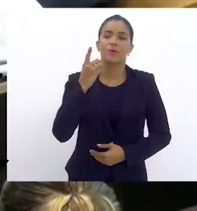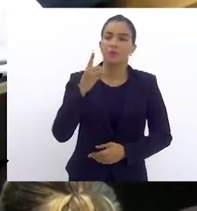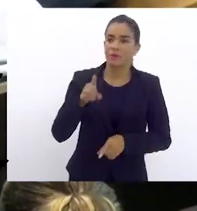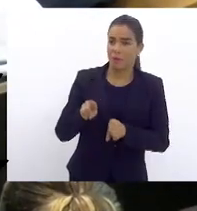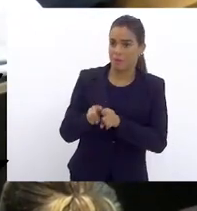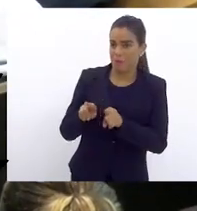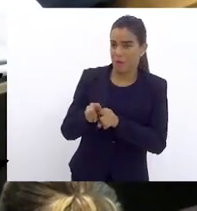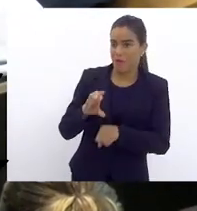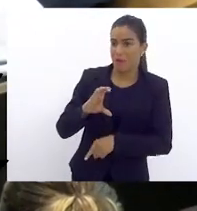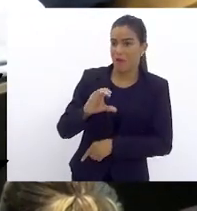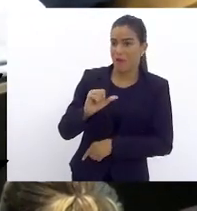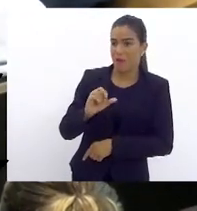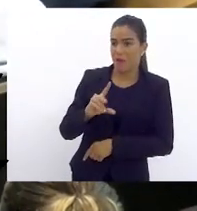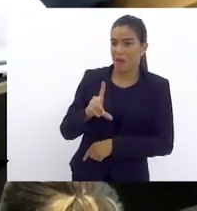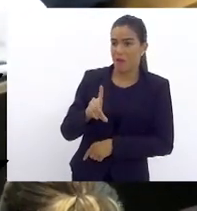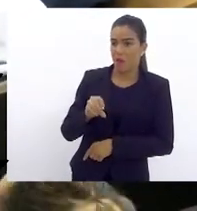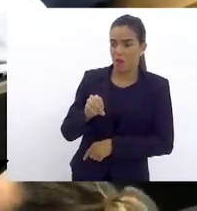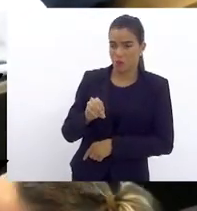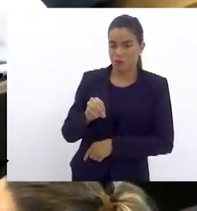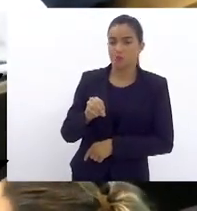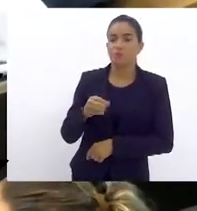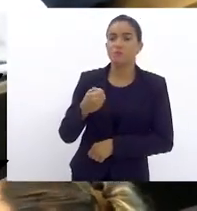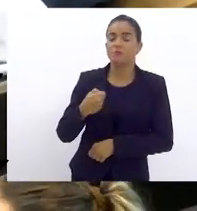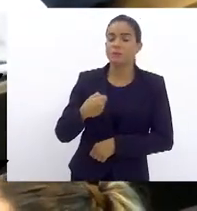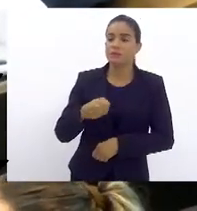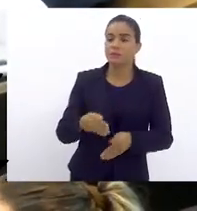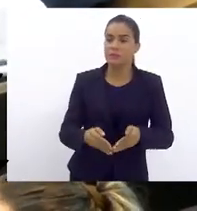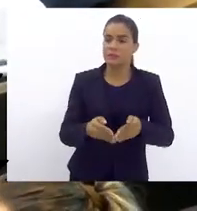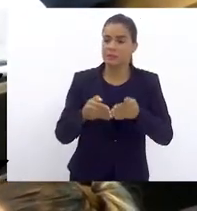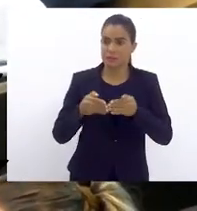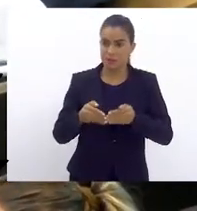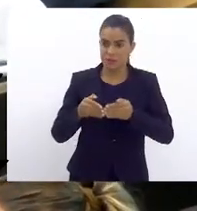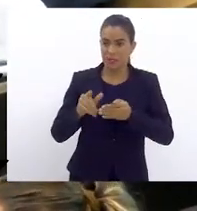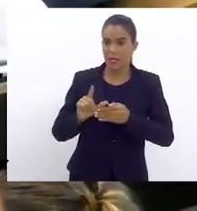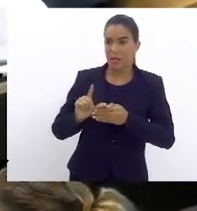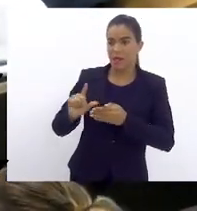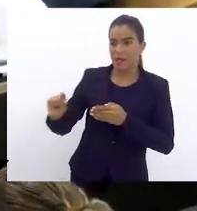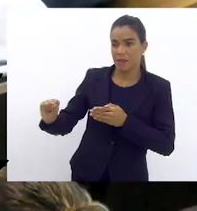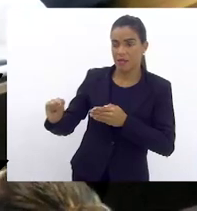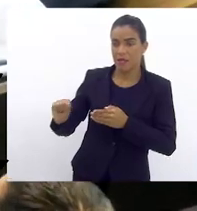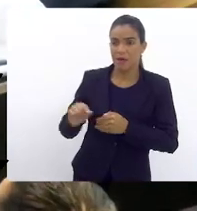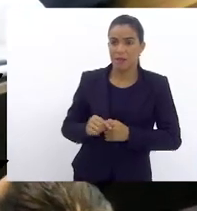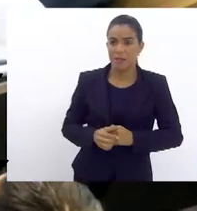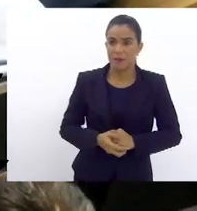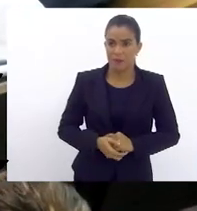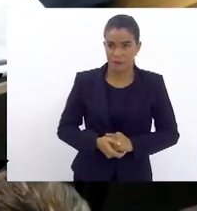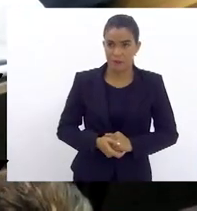que vai precisar se retirar mas antes eu queria que a